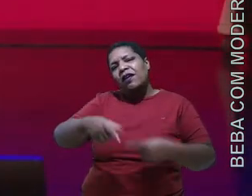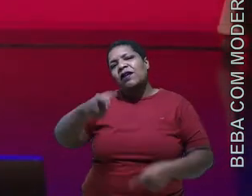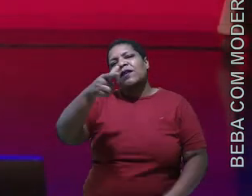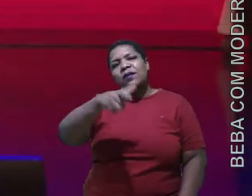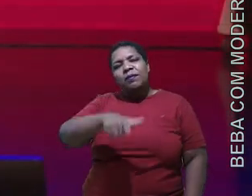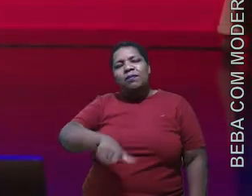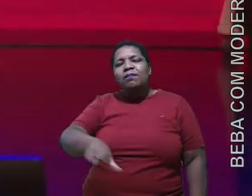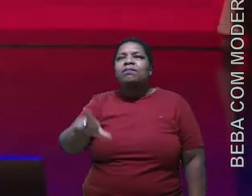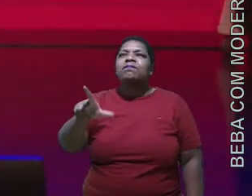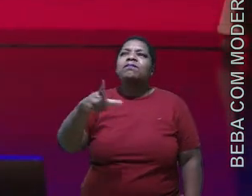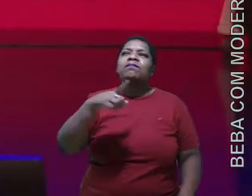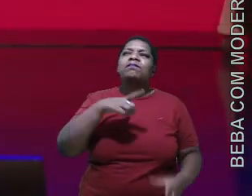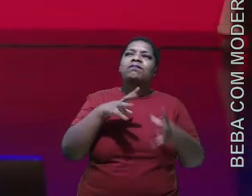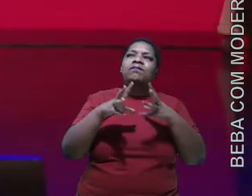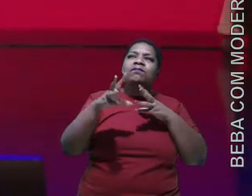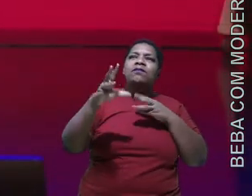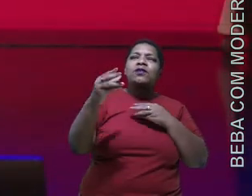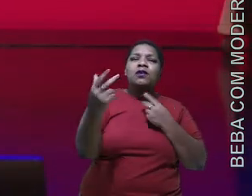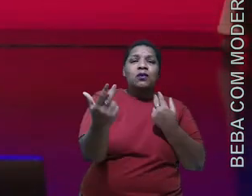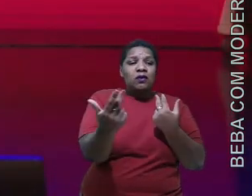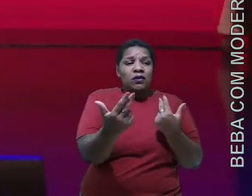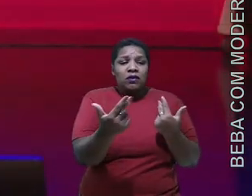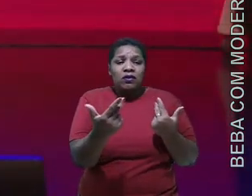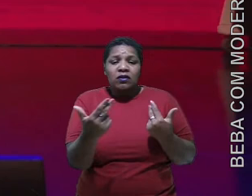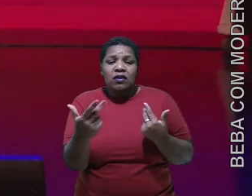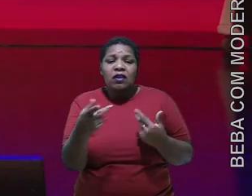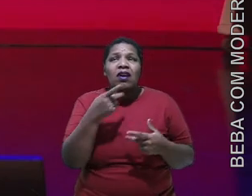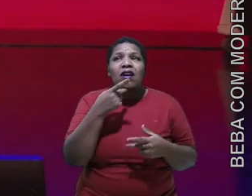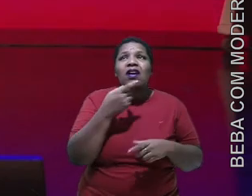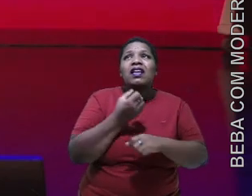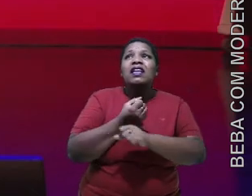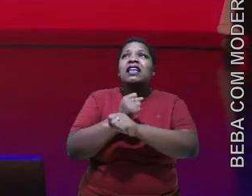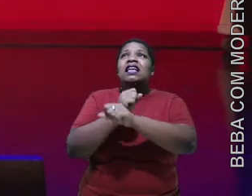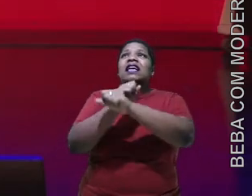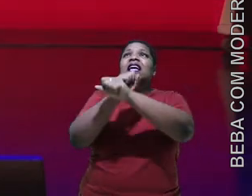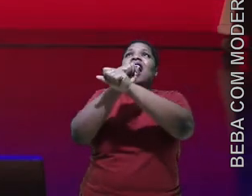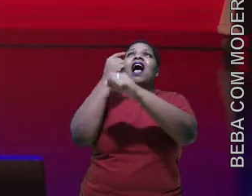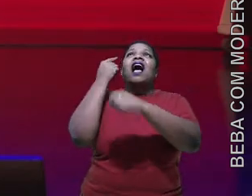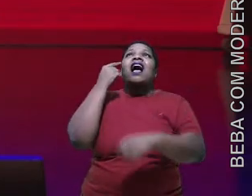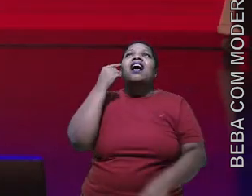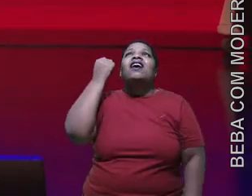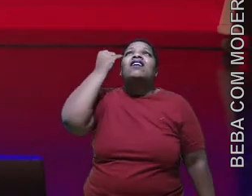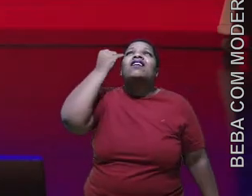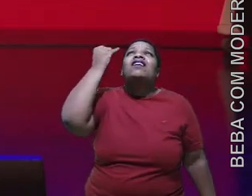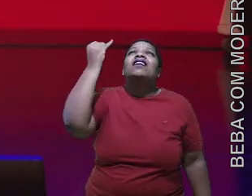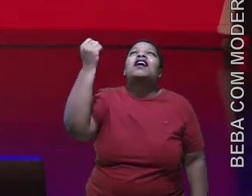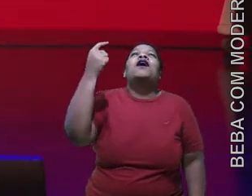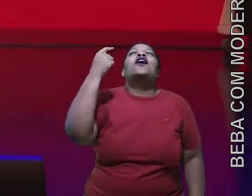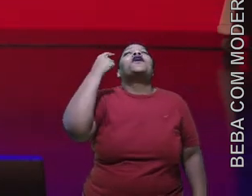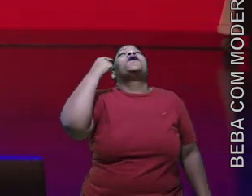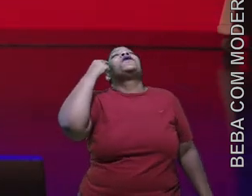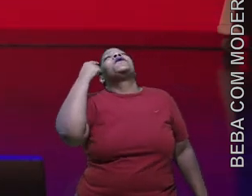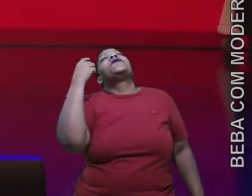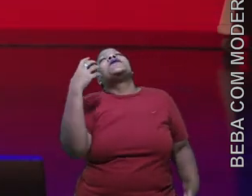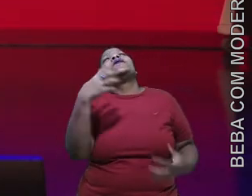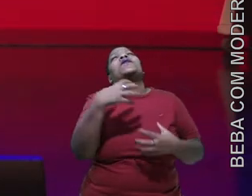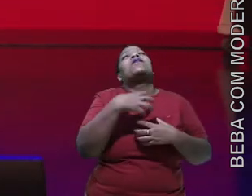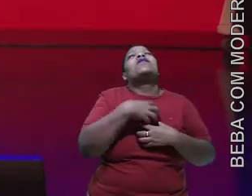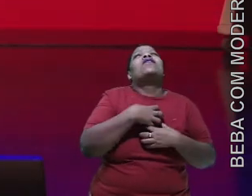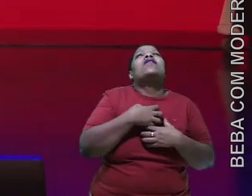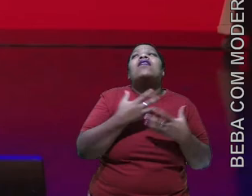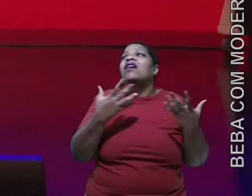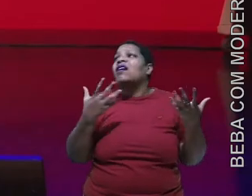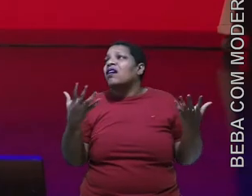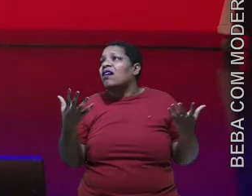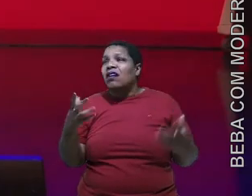viver igual escravos de reais rescisão você